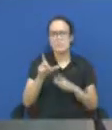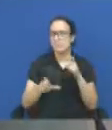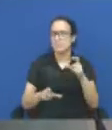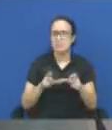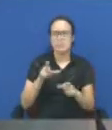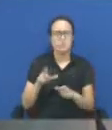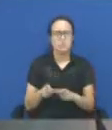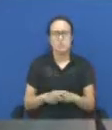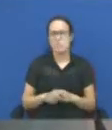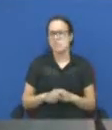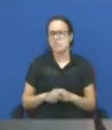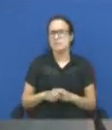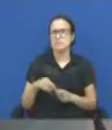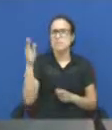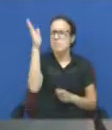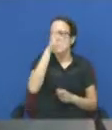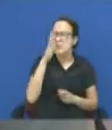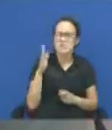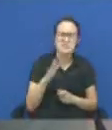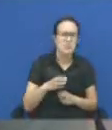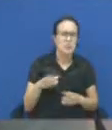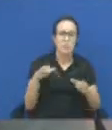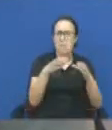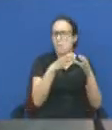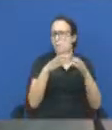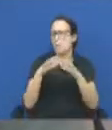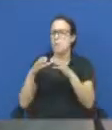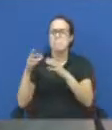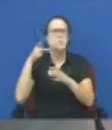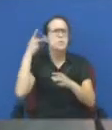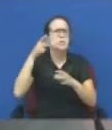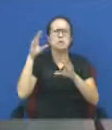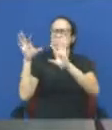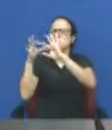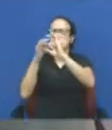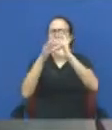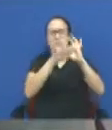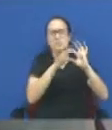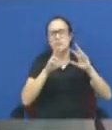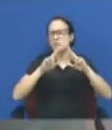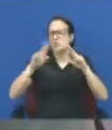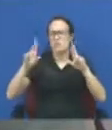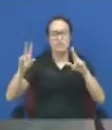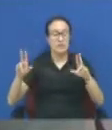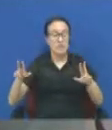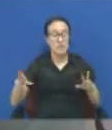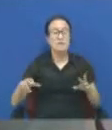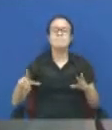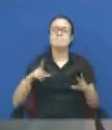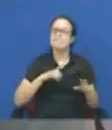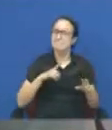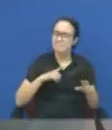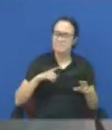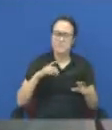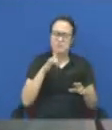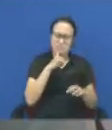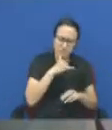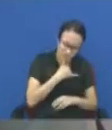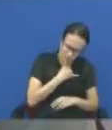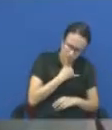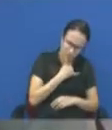político, eu acho que todas as pessoas ficaram realmente chateadas,